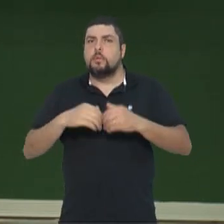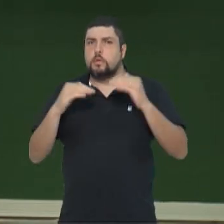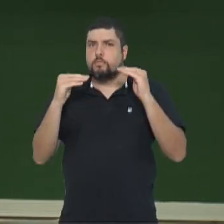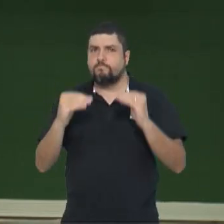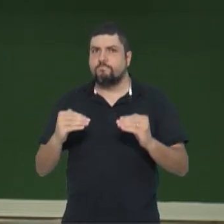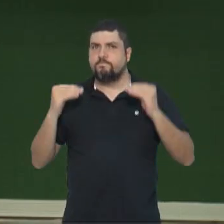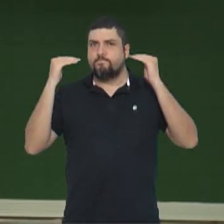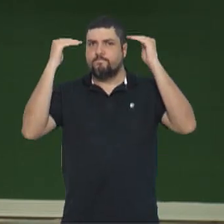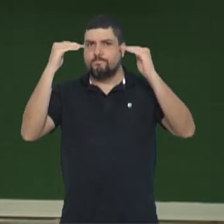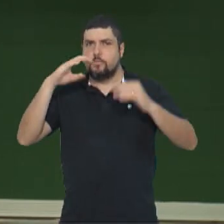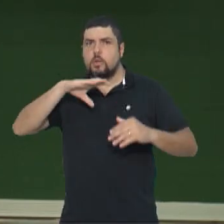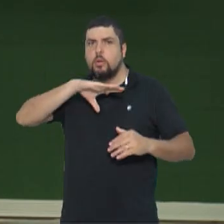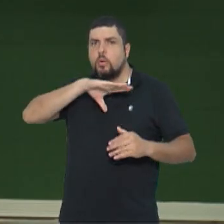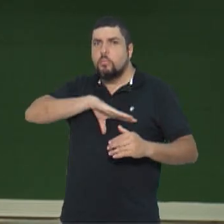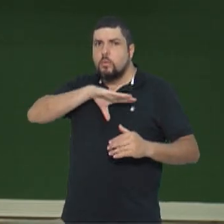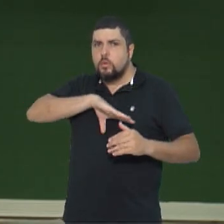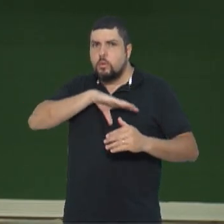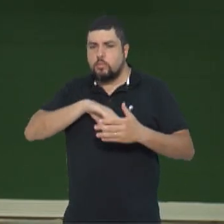língua portuguesa,